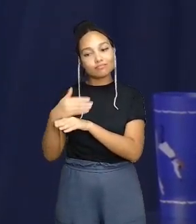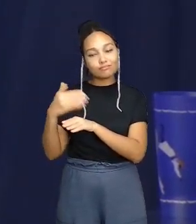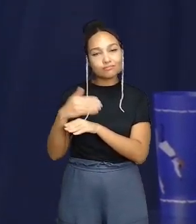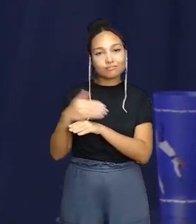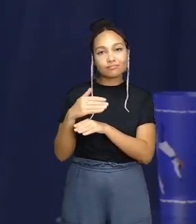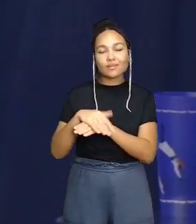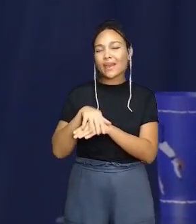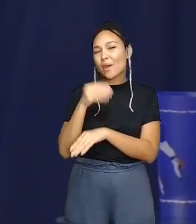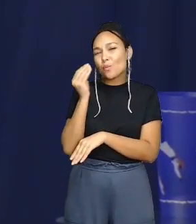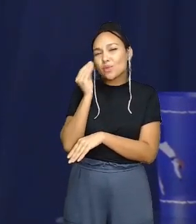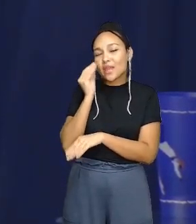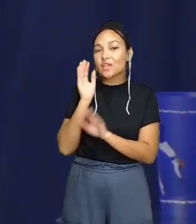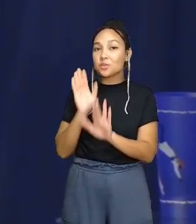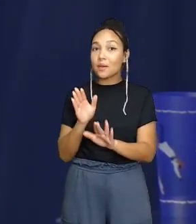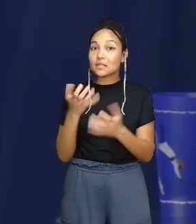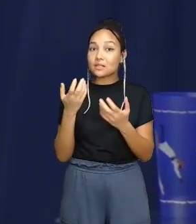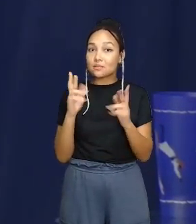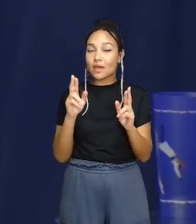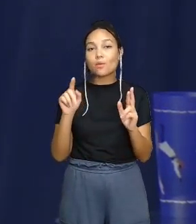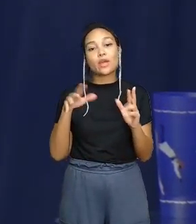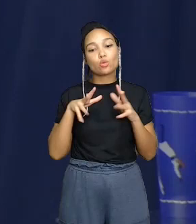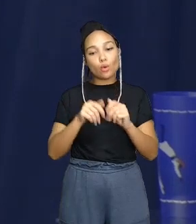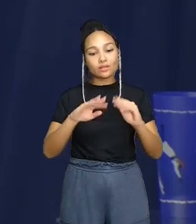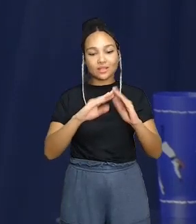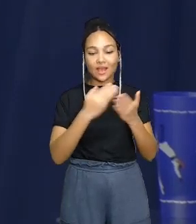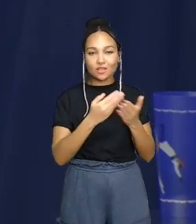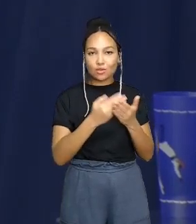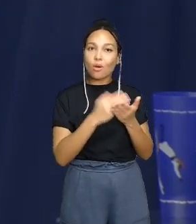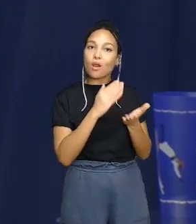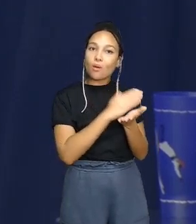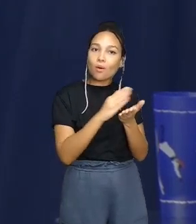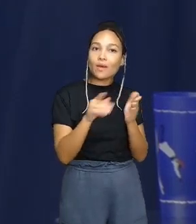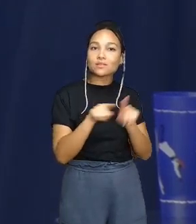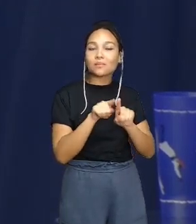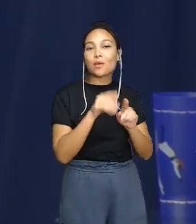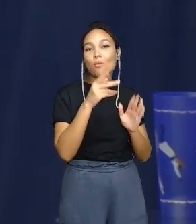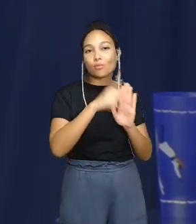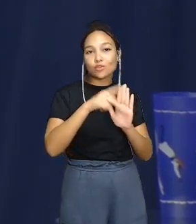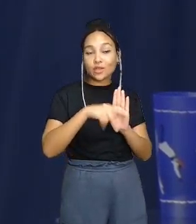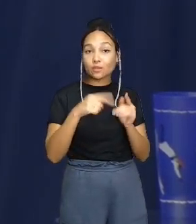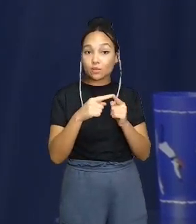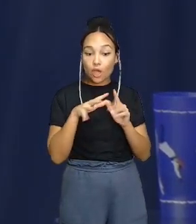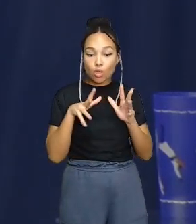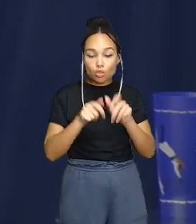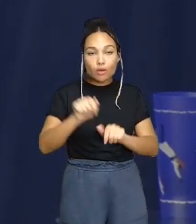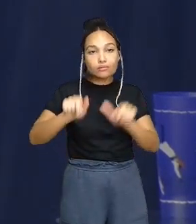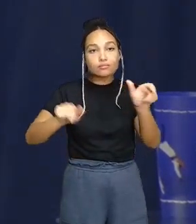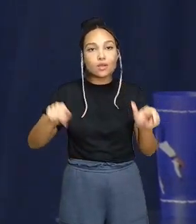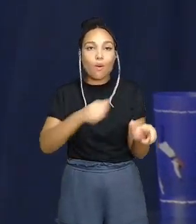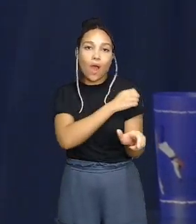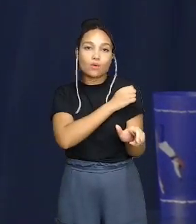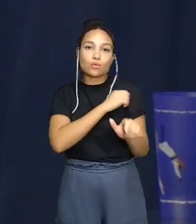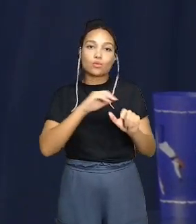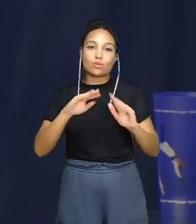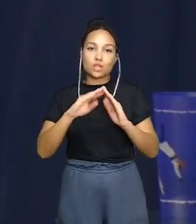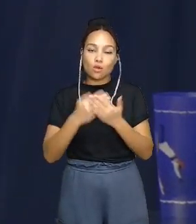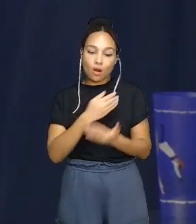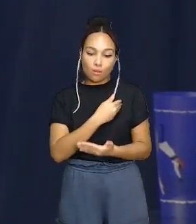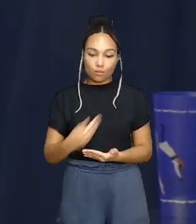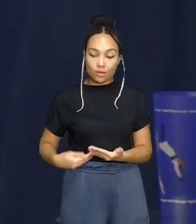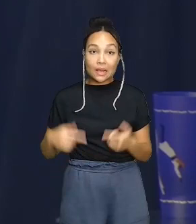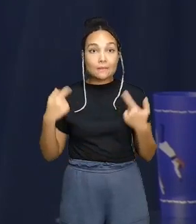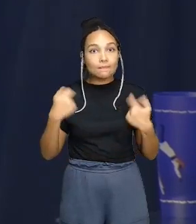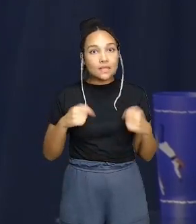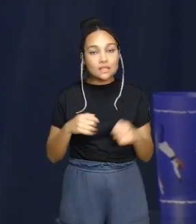desejo é que isso chegue a todas as escolas, porque todo estudante de escola pública, ela